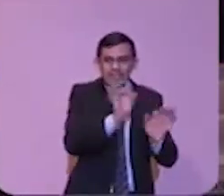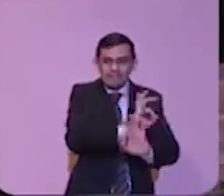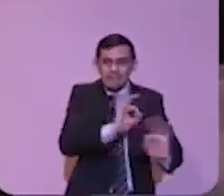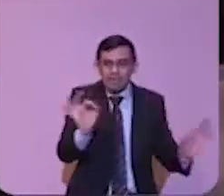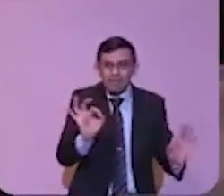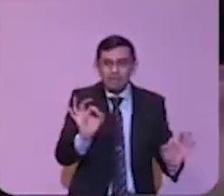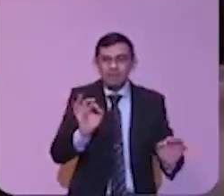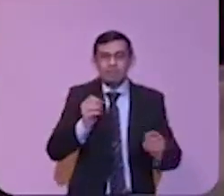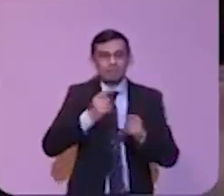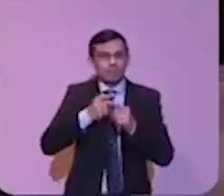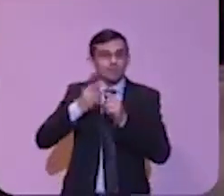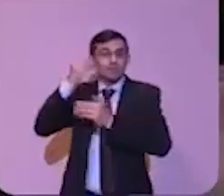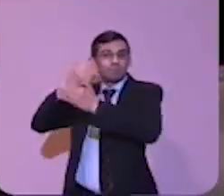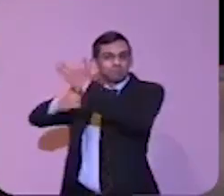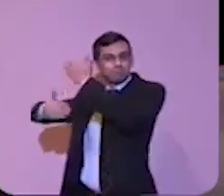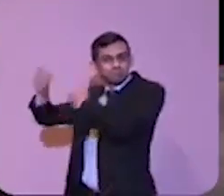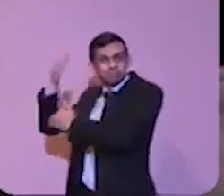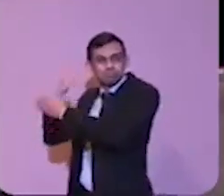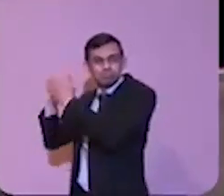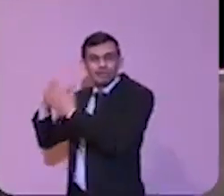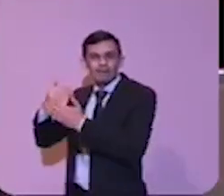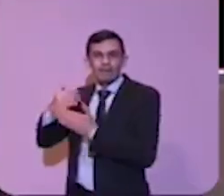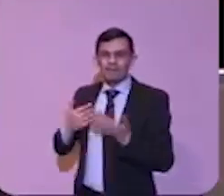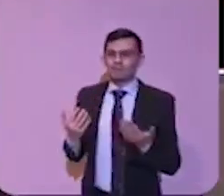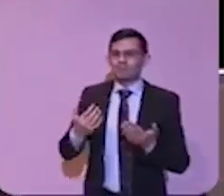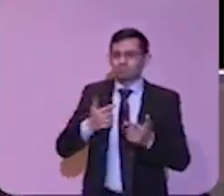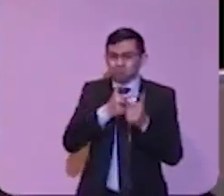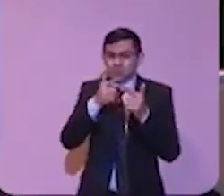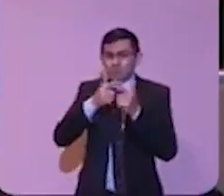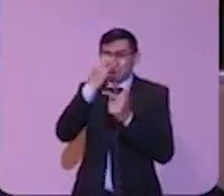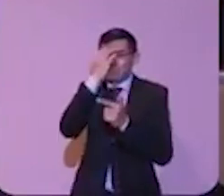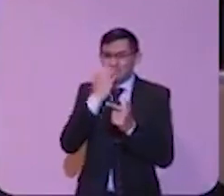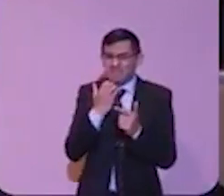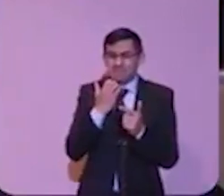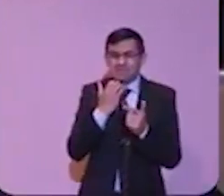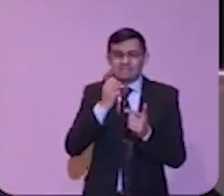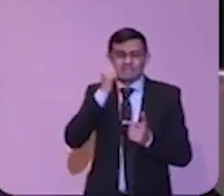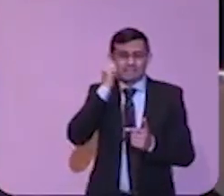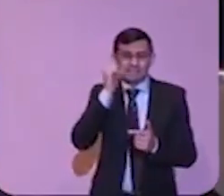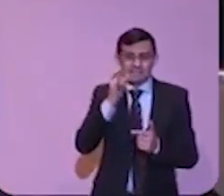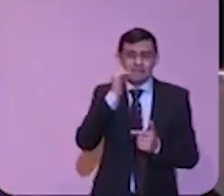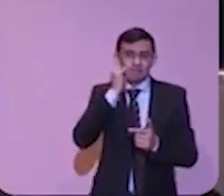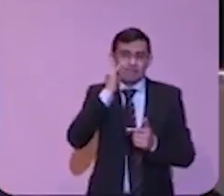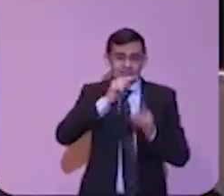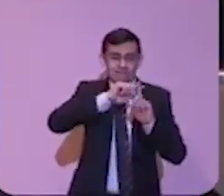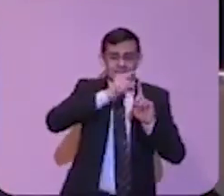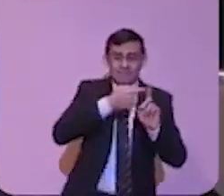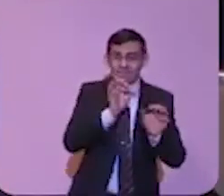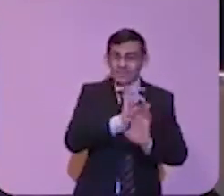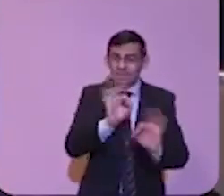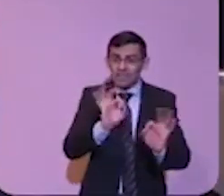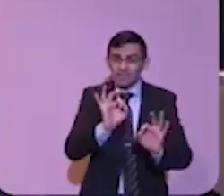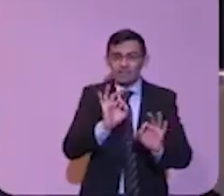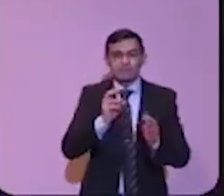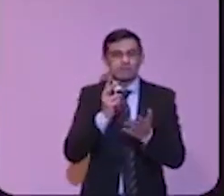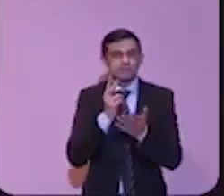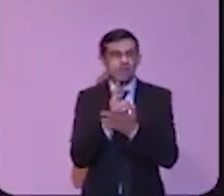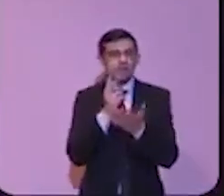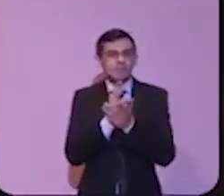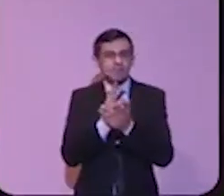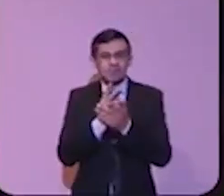era alvo de olhares condenatórios. Quando alguém não tinha filho, era o comentário,